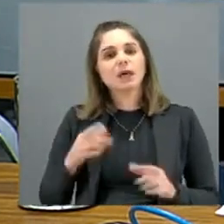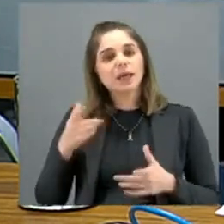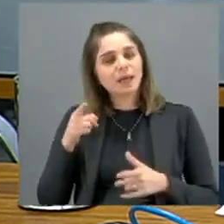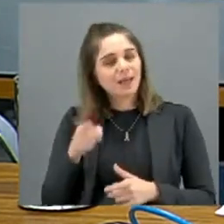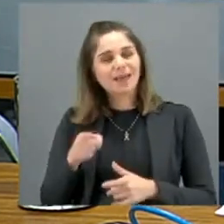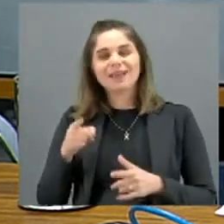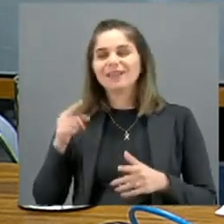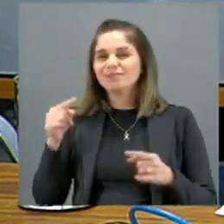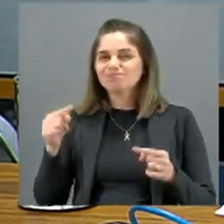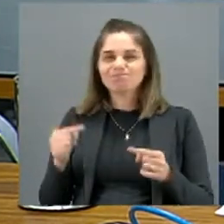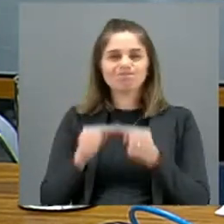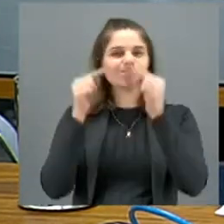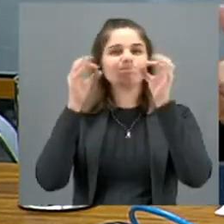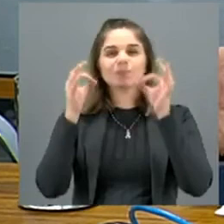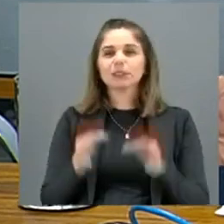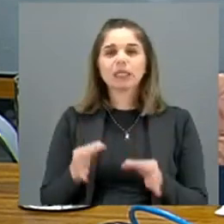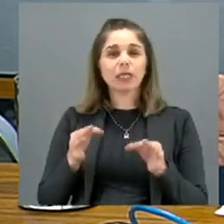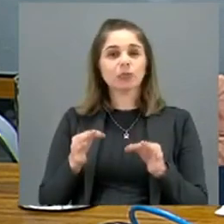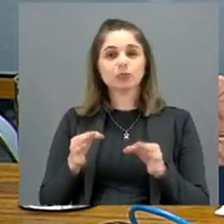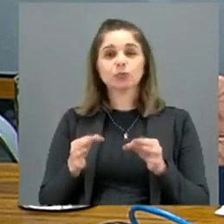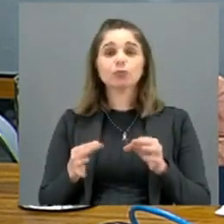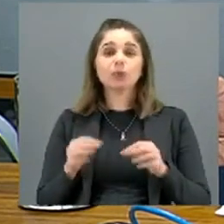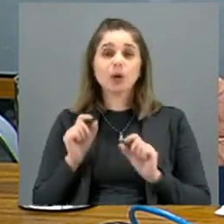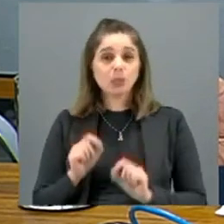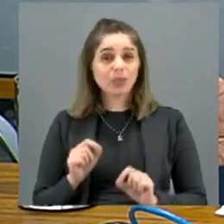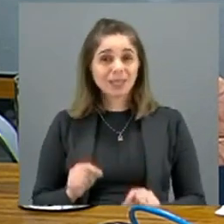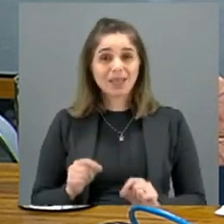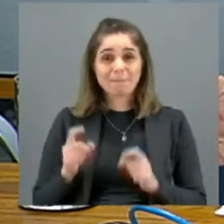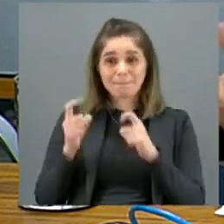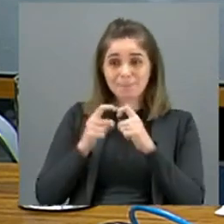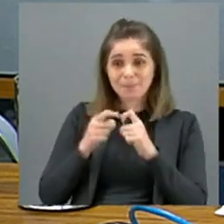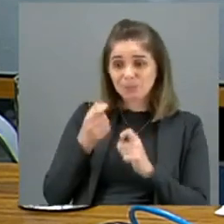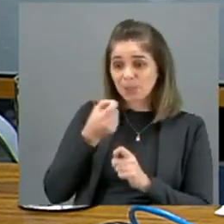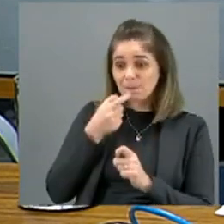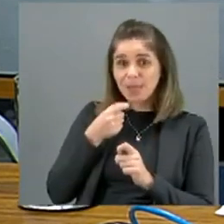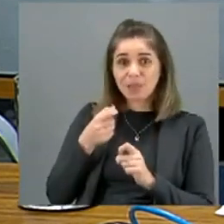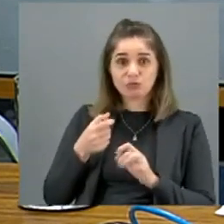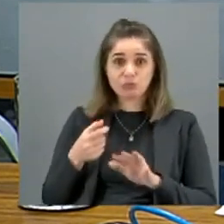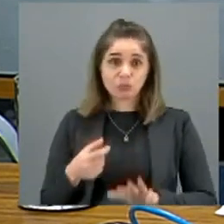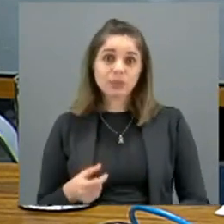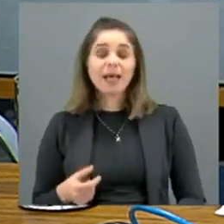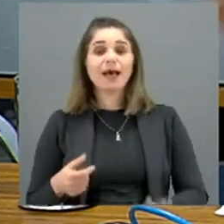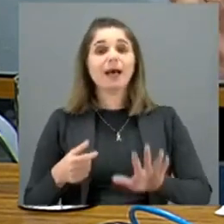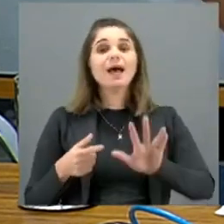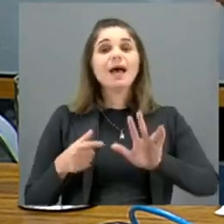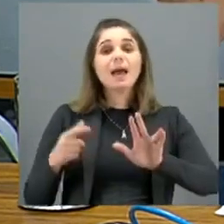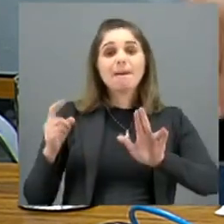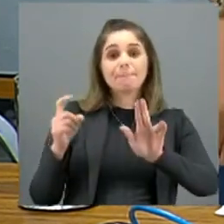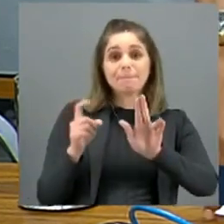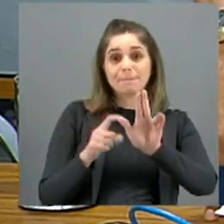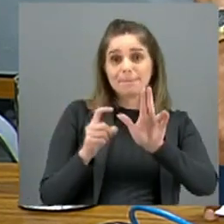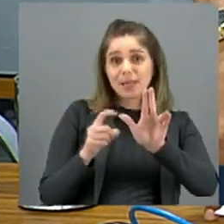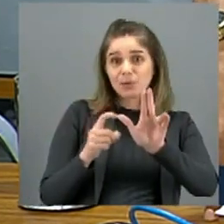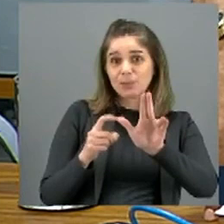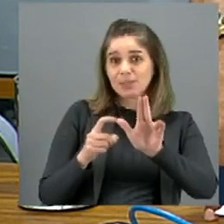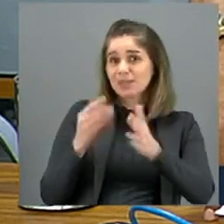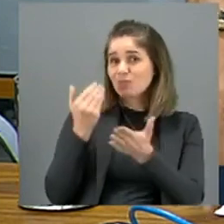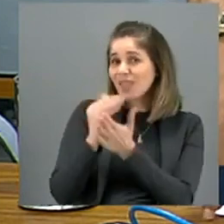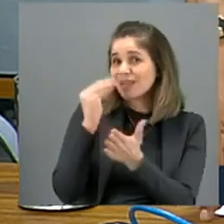questão da maconha medicinal, que nada tem a ver, até porque o Ministério da Saúde tem a obrigação e já